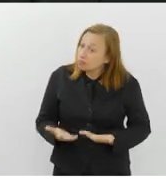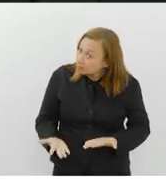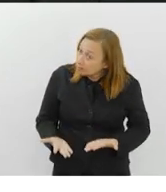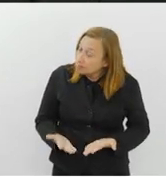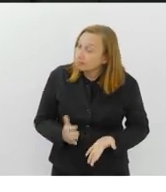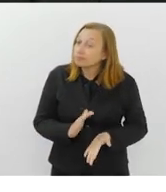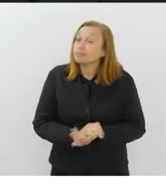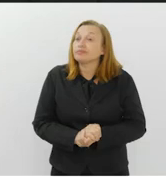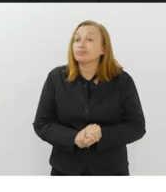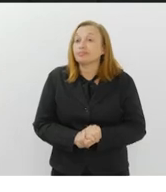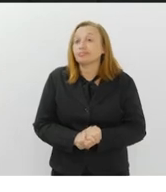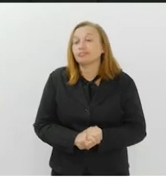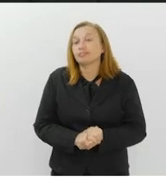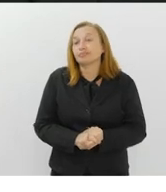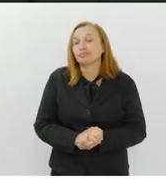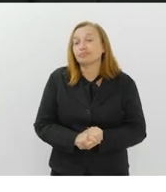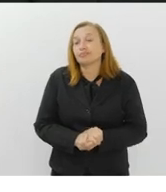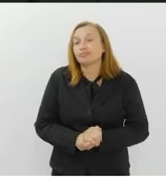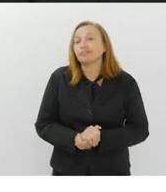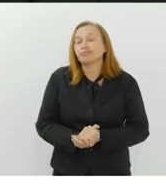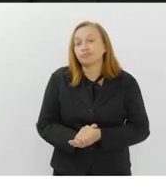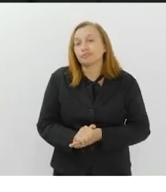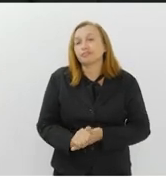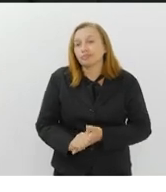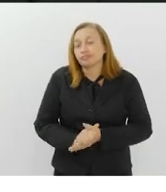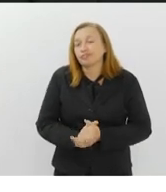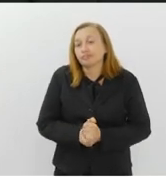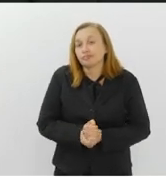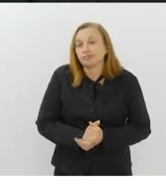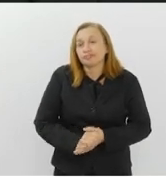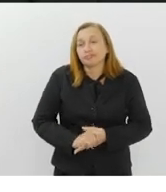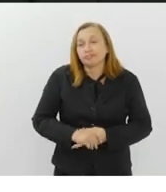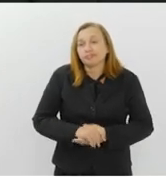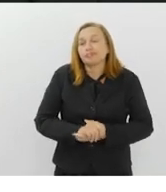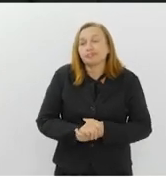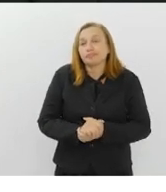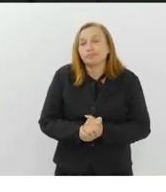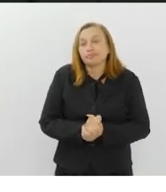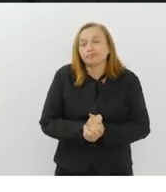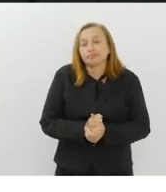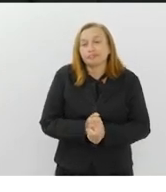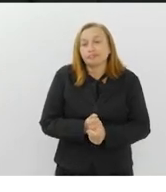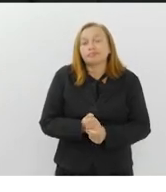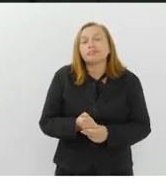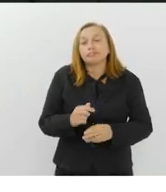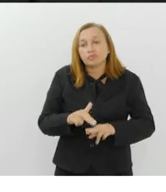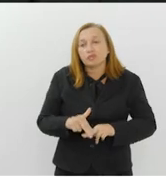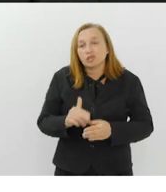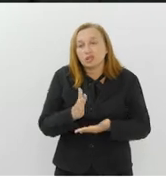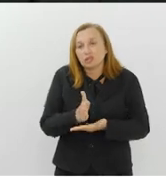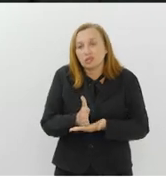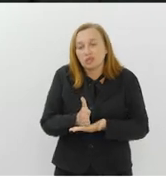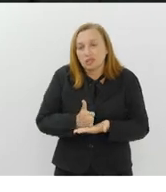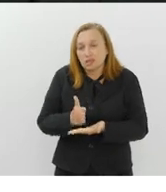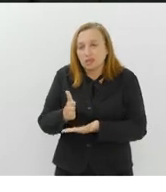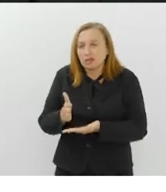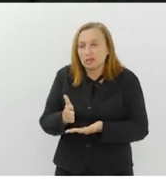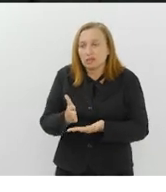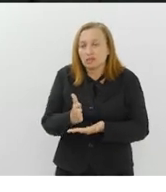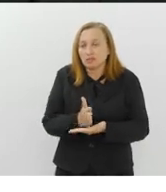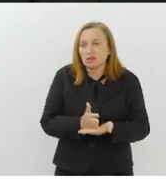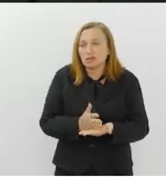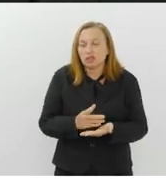Isso, exatamente essa é a decorrência de as reclamações que nós recebemos, por isso que nós fizemos essa separação com relação a isso. Porque, na verdade, a gente faz uma